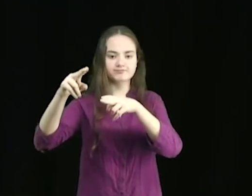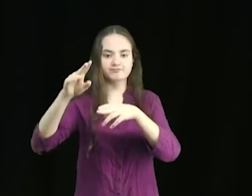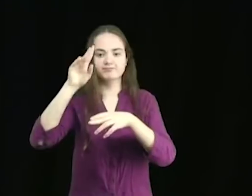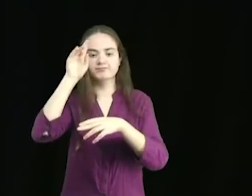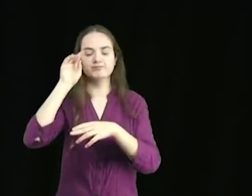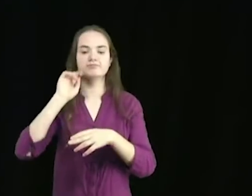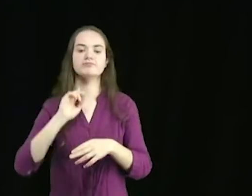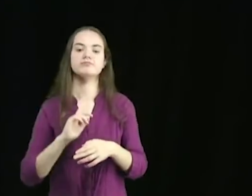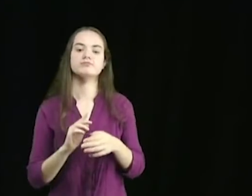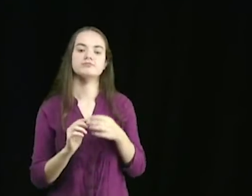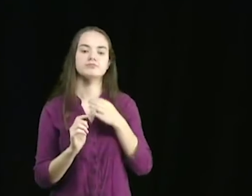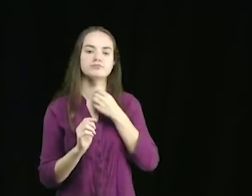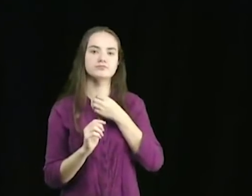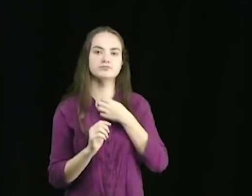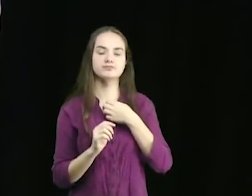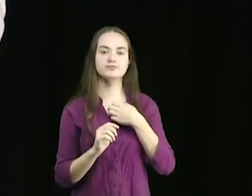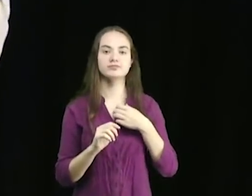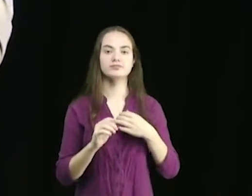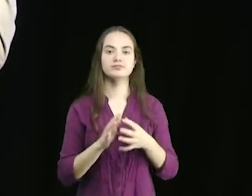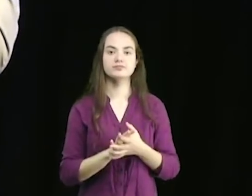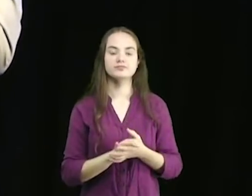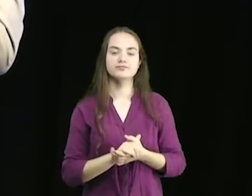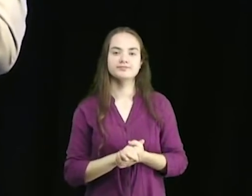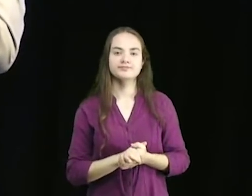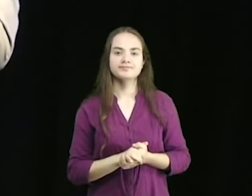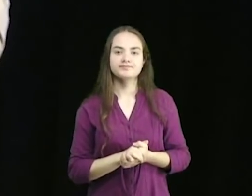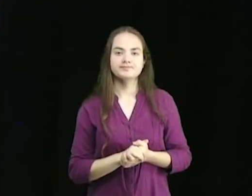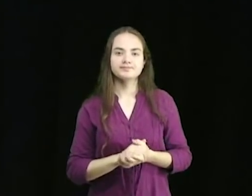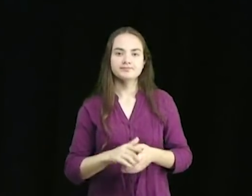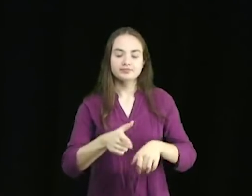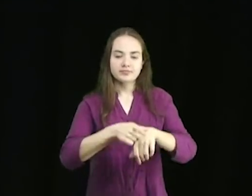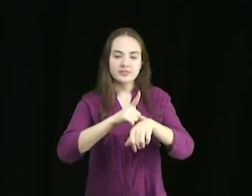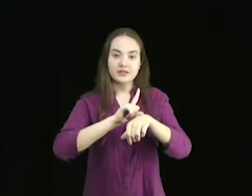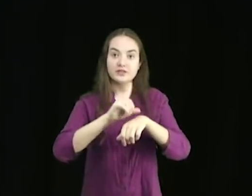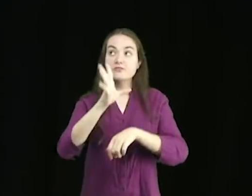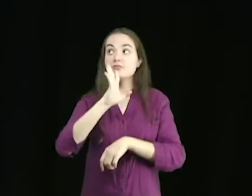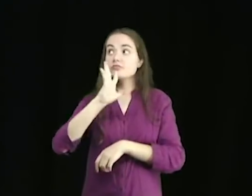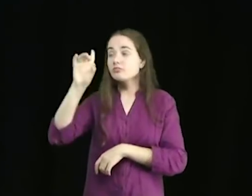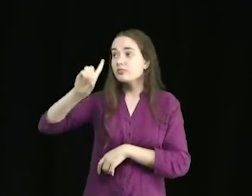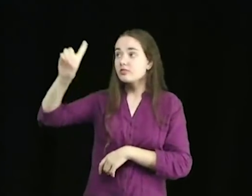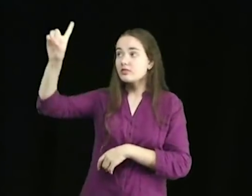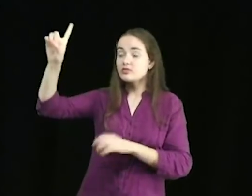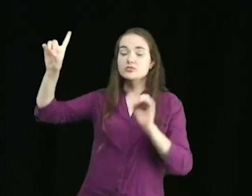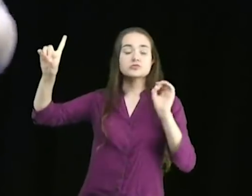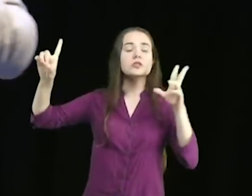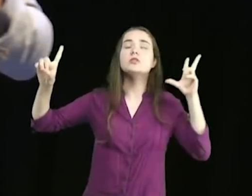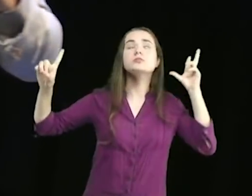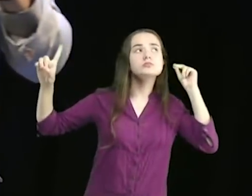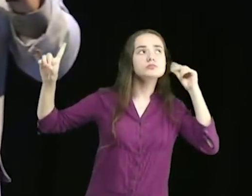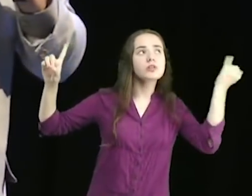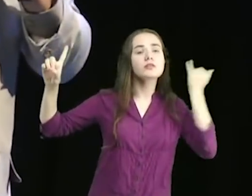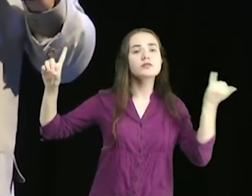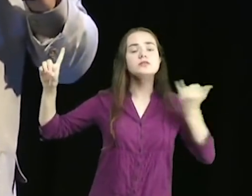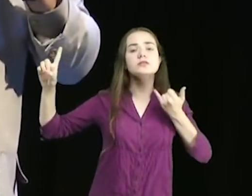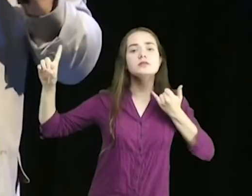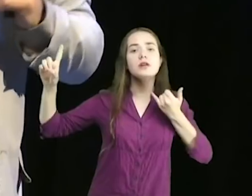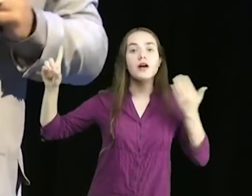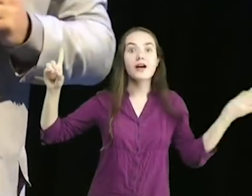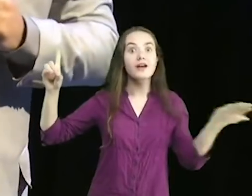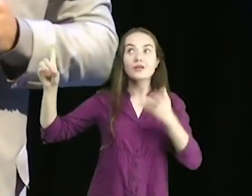frente. Aí só depois você vai entender. Antes eu te conhecia de ouvir falar, agora meus olhos te veem.